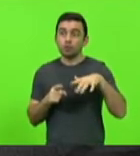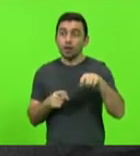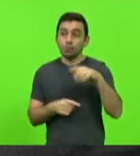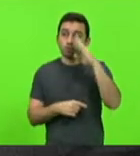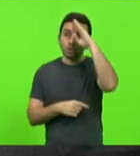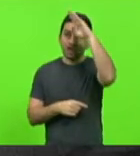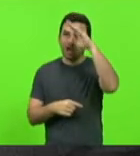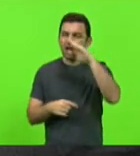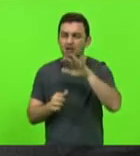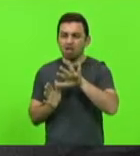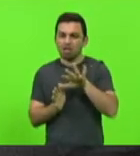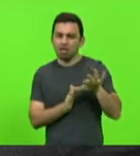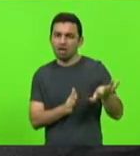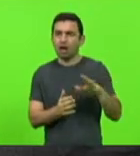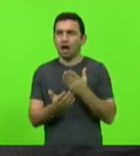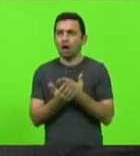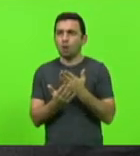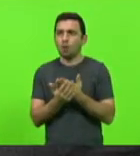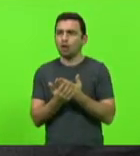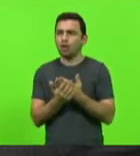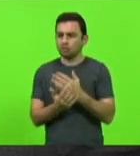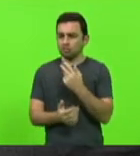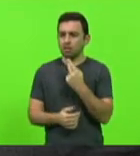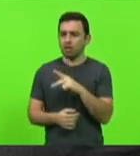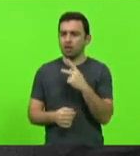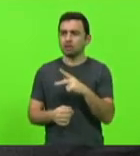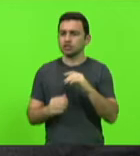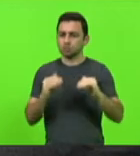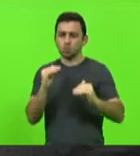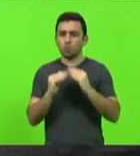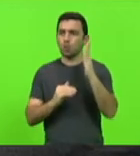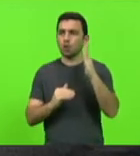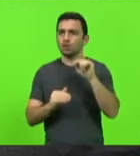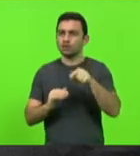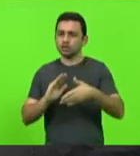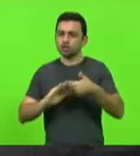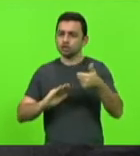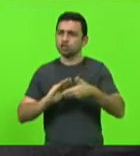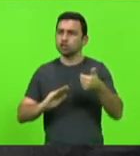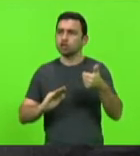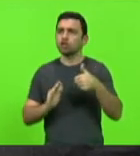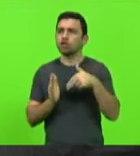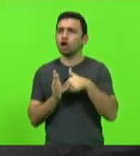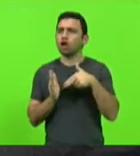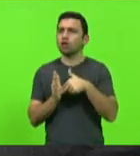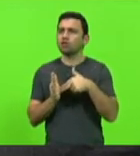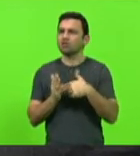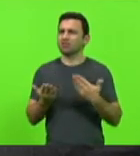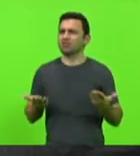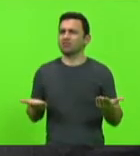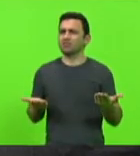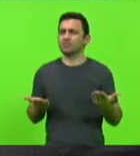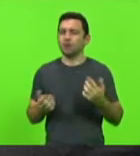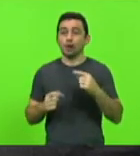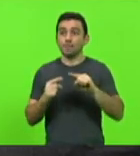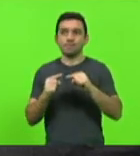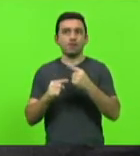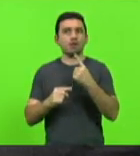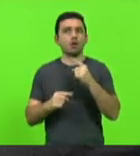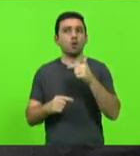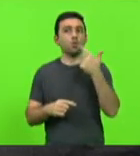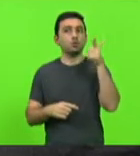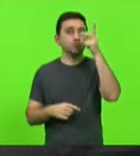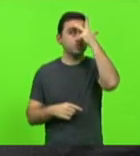as aulas dele é pura militância. Se discordar dele, ele desconta pontos. Então, já não é a primeira pessoa falando. Outro perfil